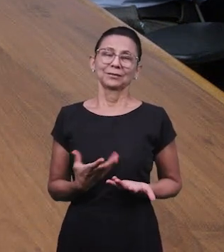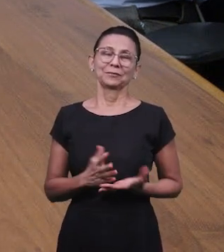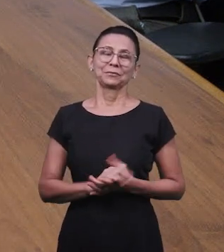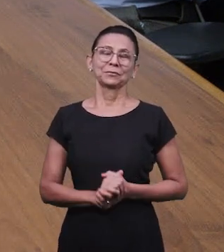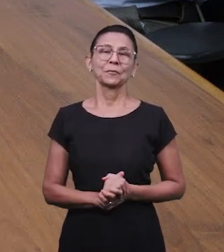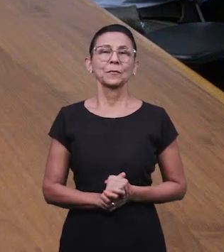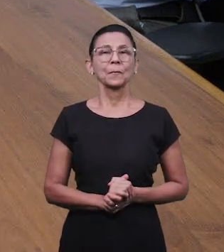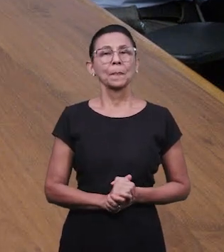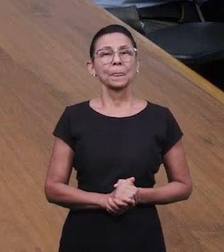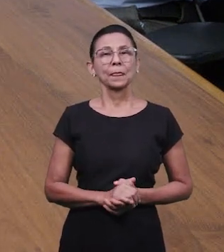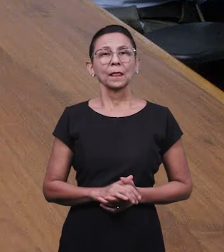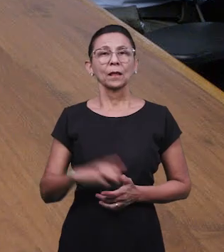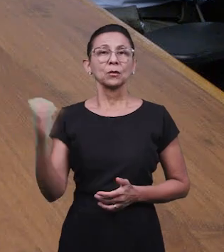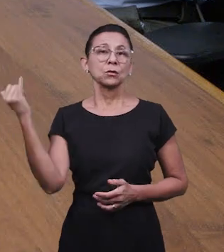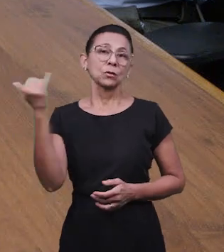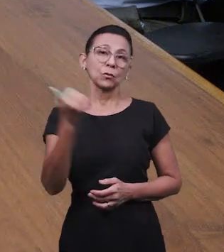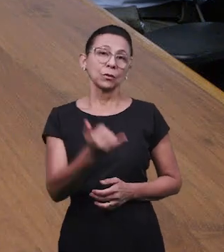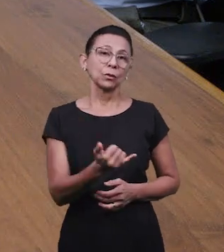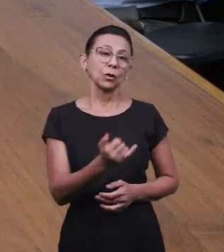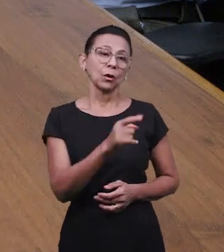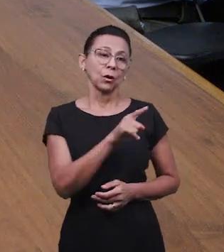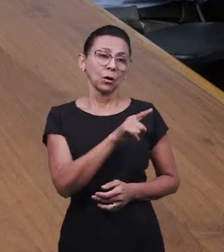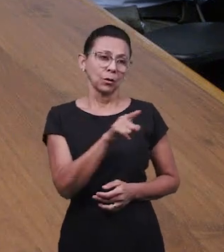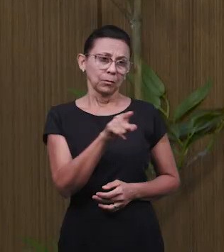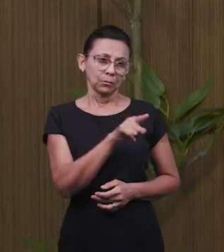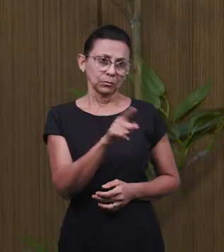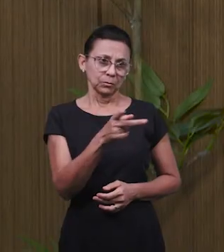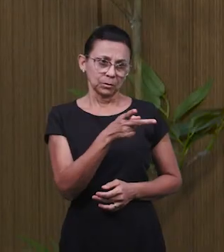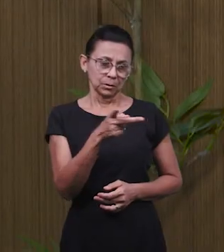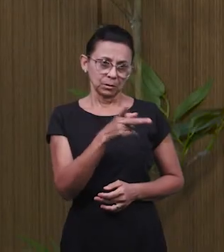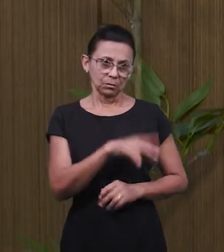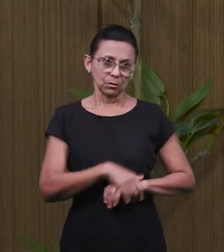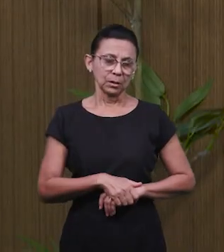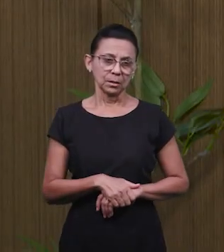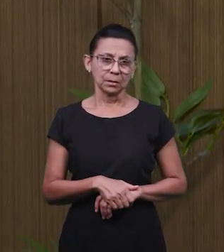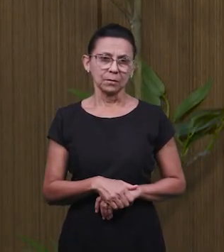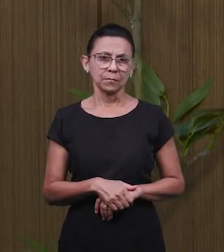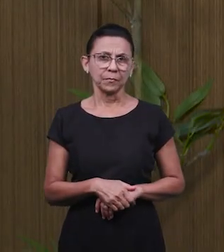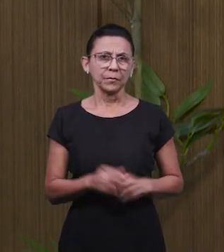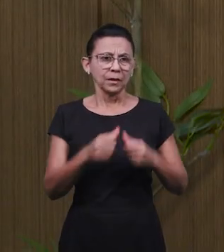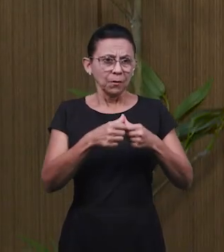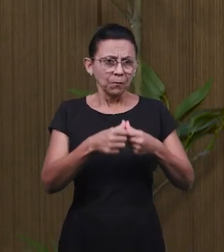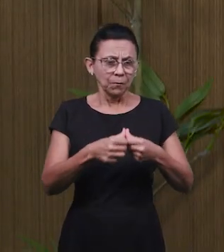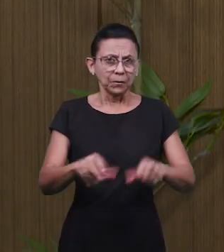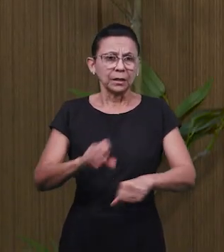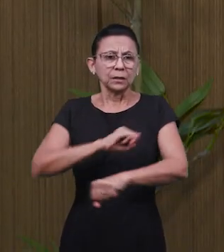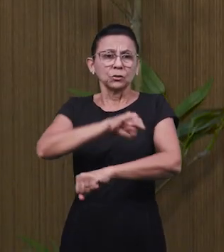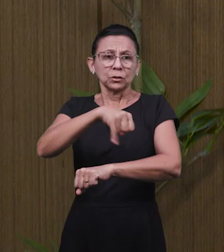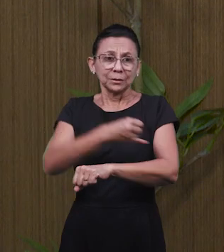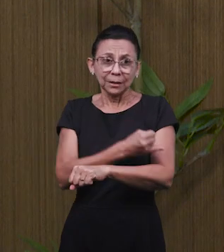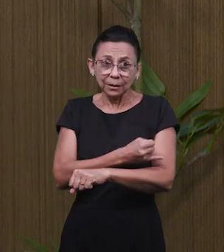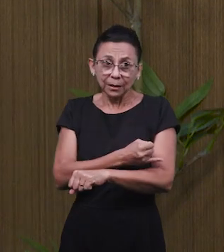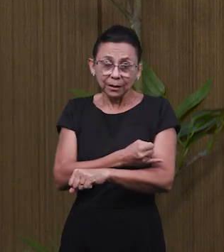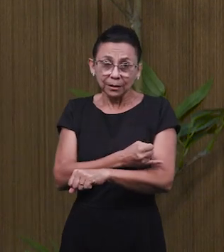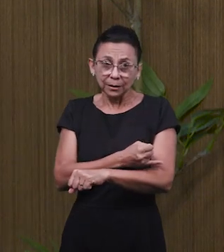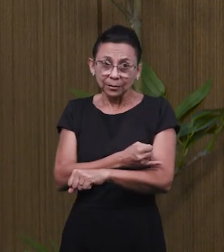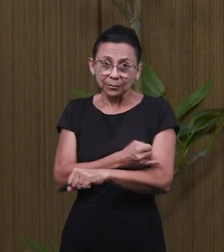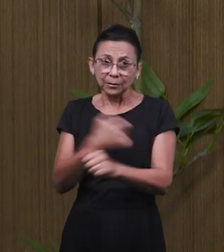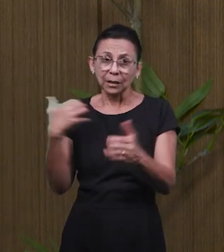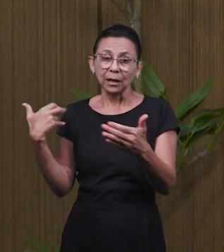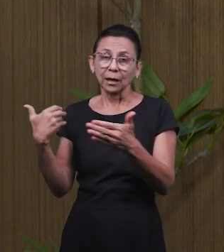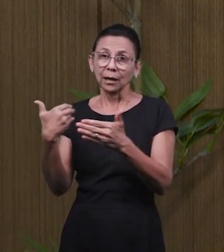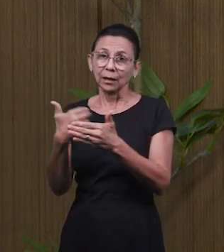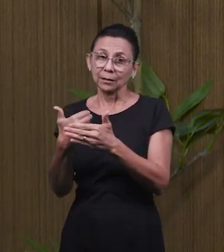serem cheios do Espírito Santo. Eles já tinham abandonado o projeto, já estavam na contramão, de posse de uma história bonita, uma